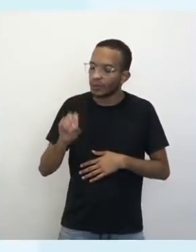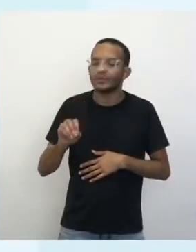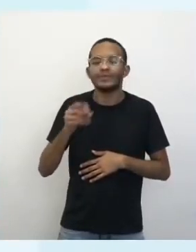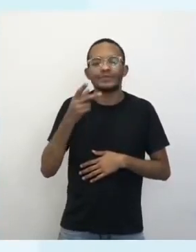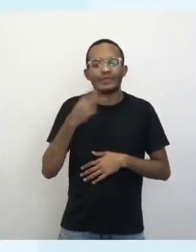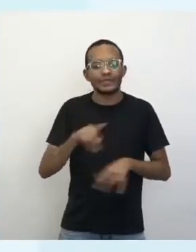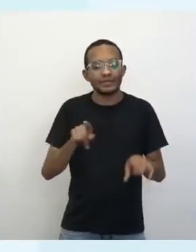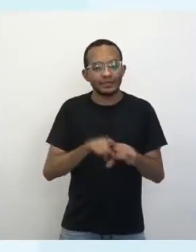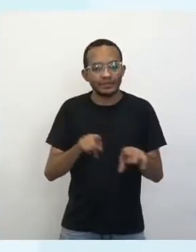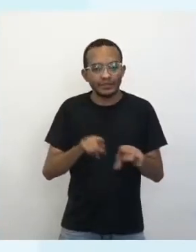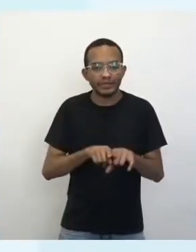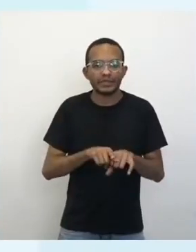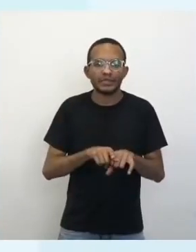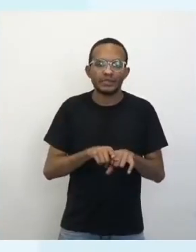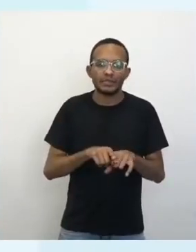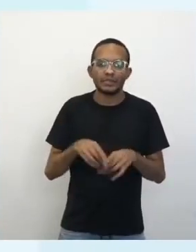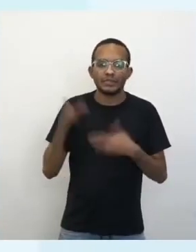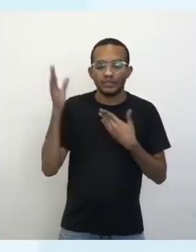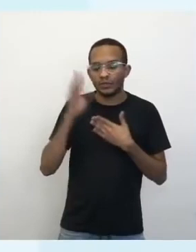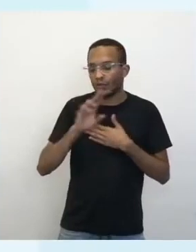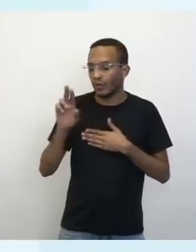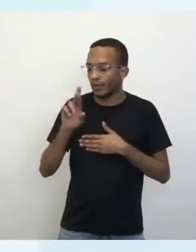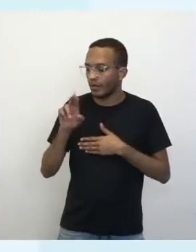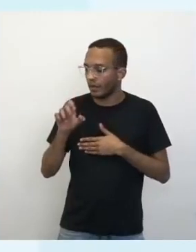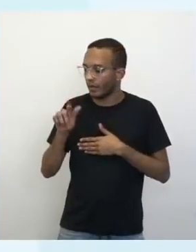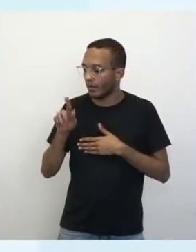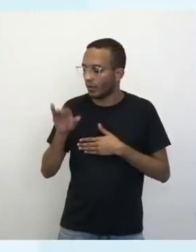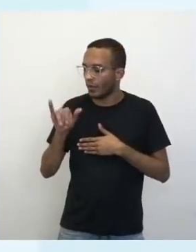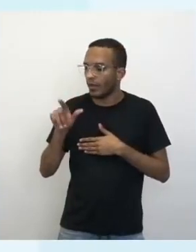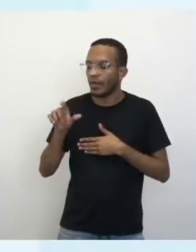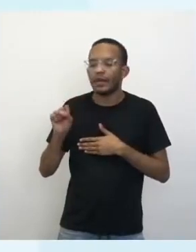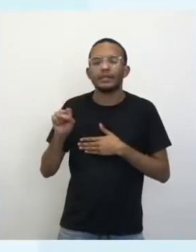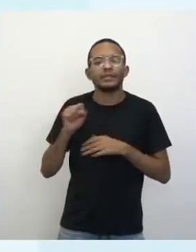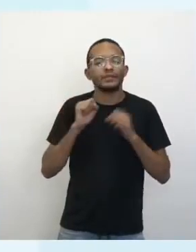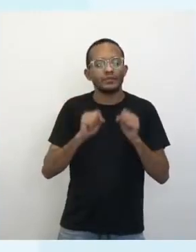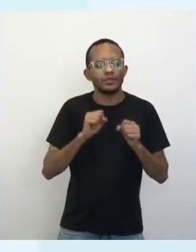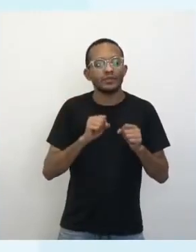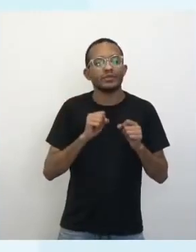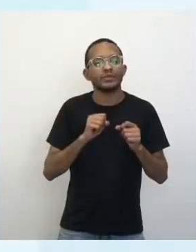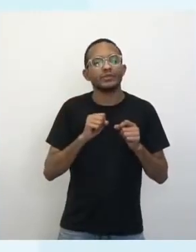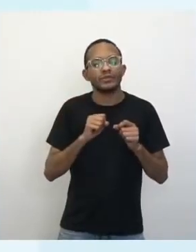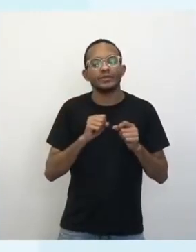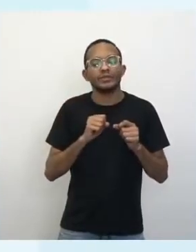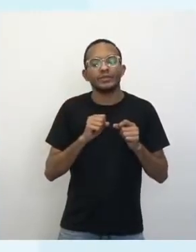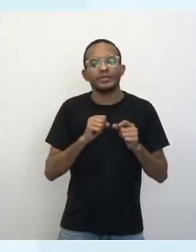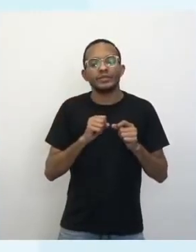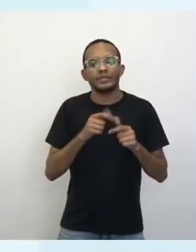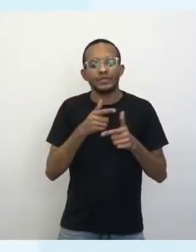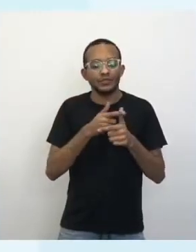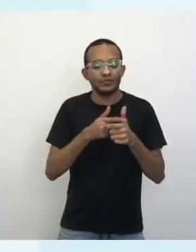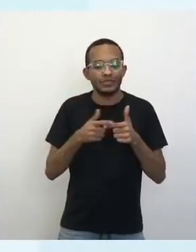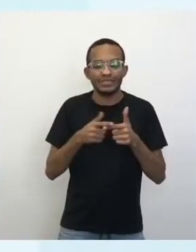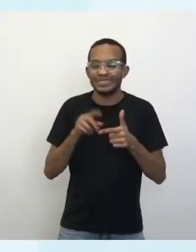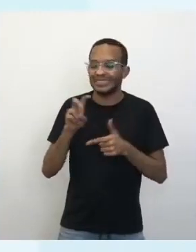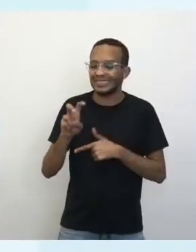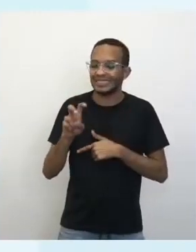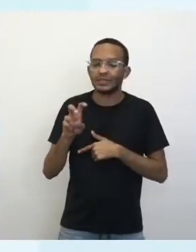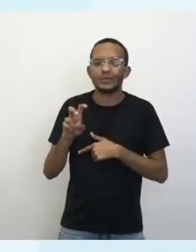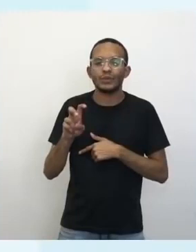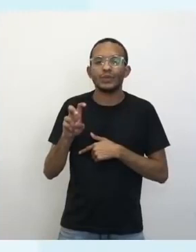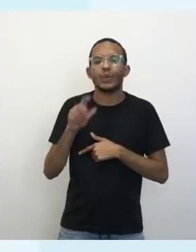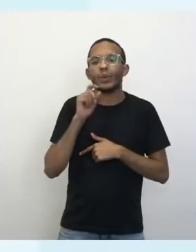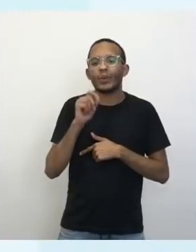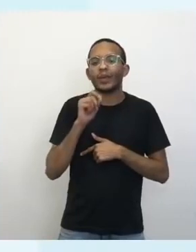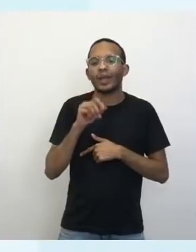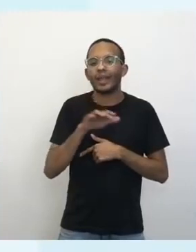é regular, que é este o caso, então eu posso dividir esta base em 6 triângulos